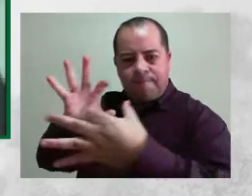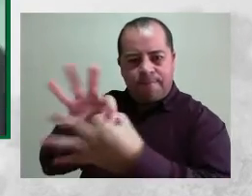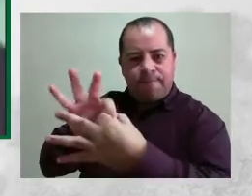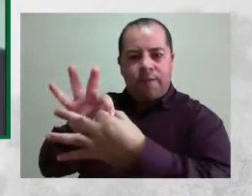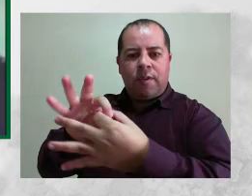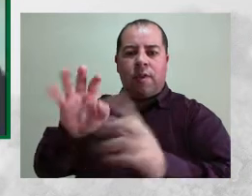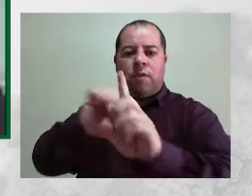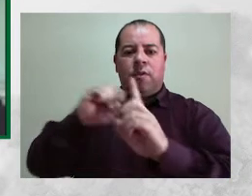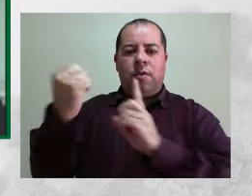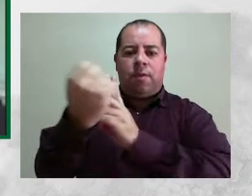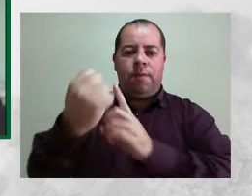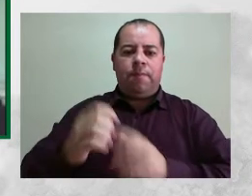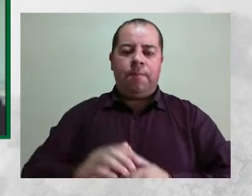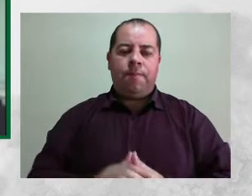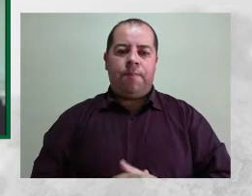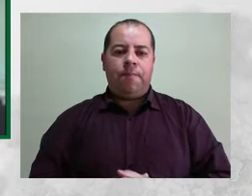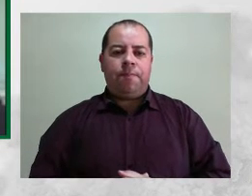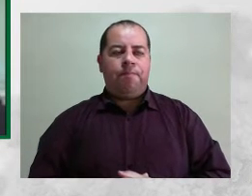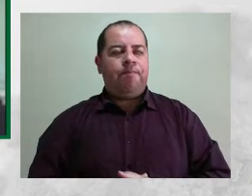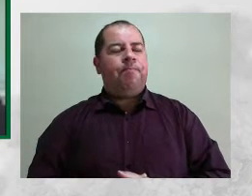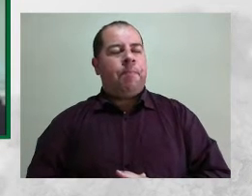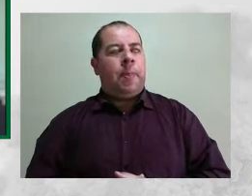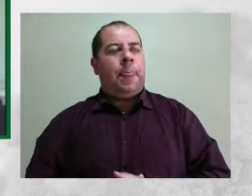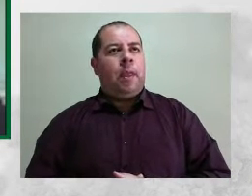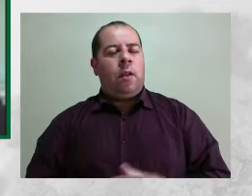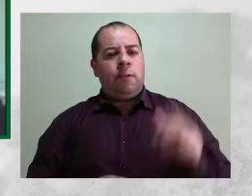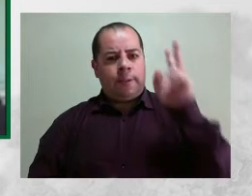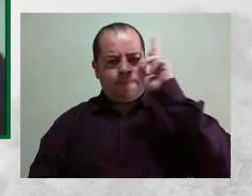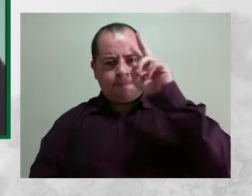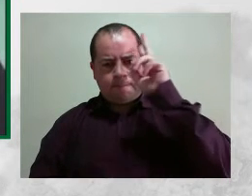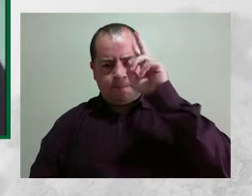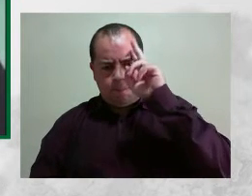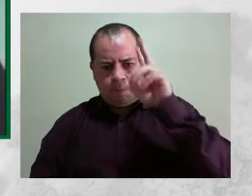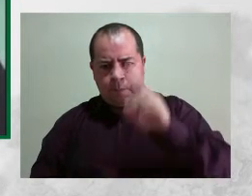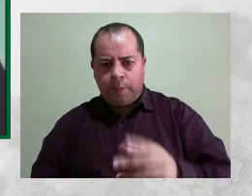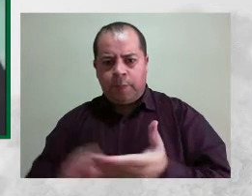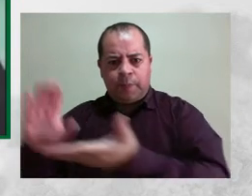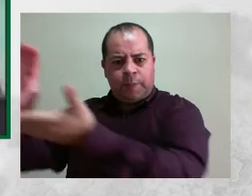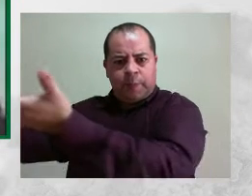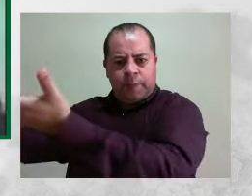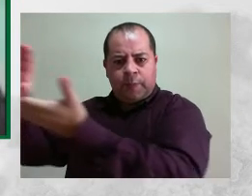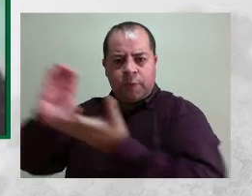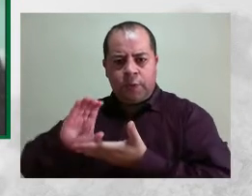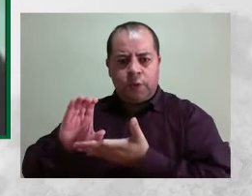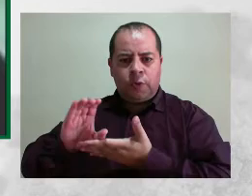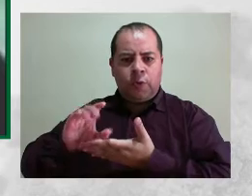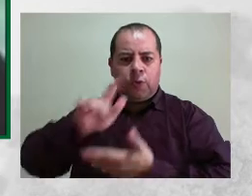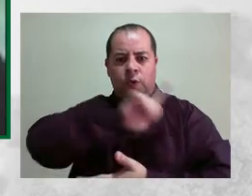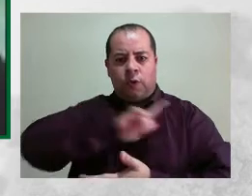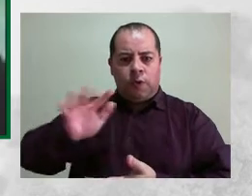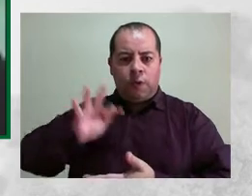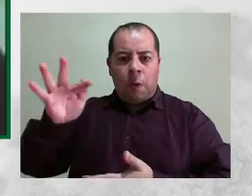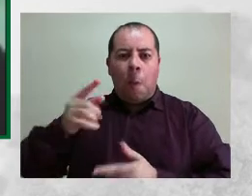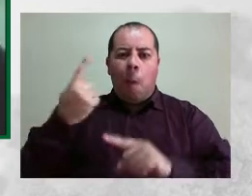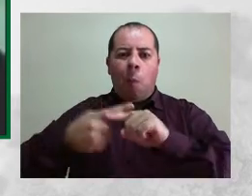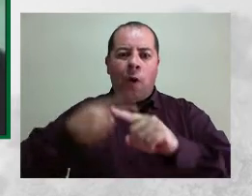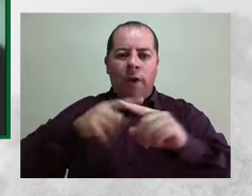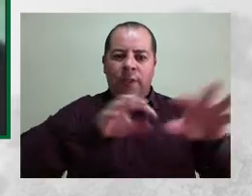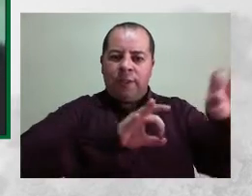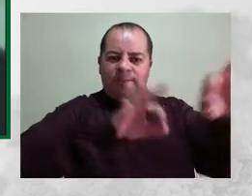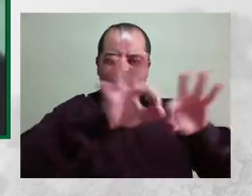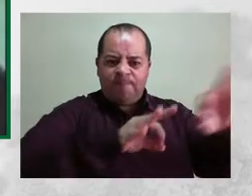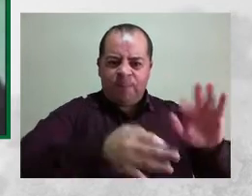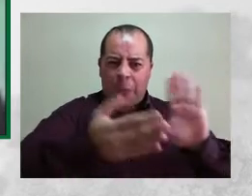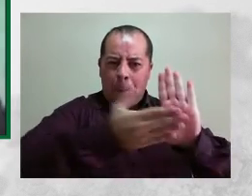federal com a sociedade. Então, a gente até destaca um financiamento que nós obtivemos através